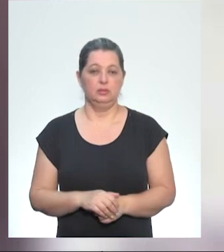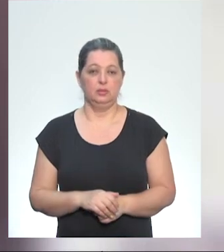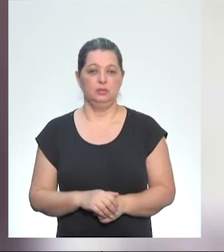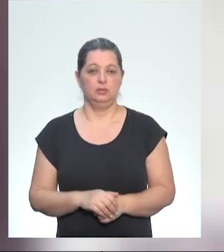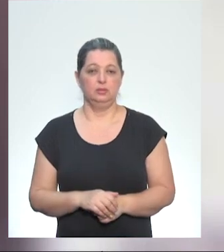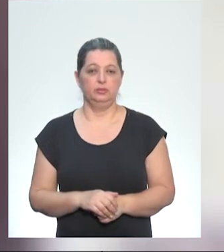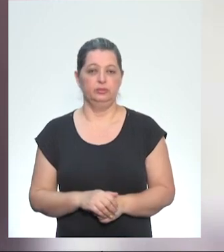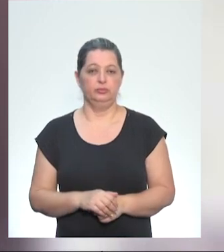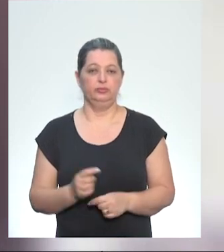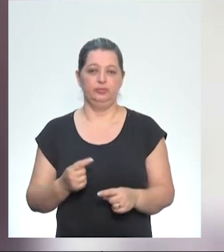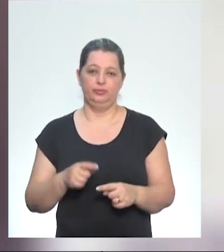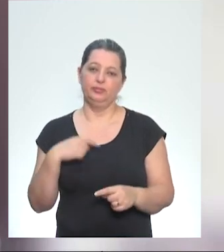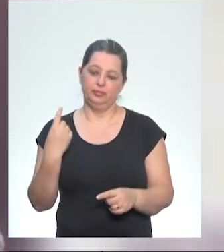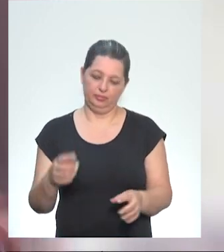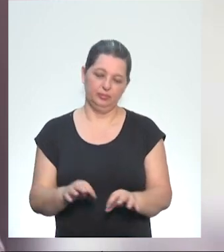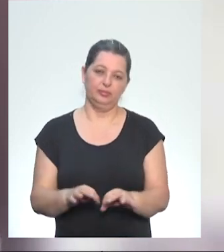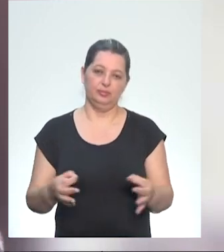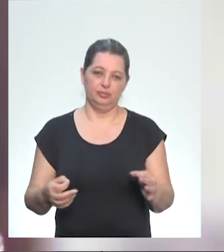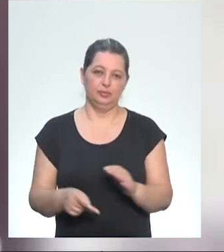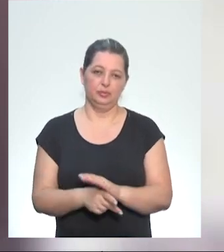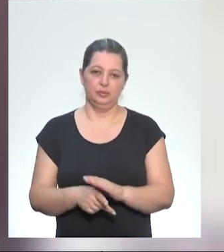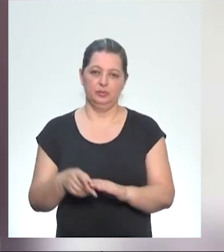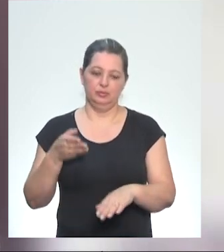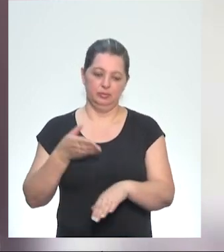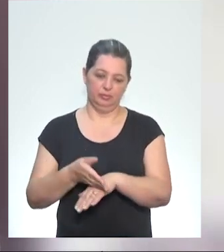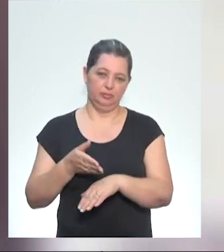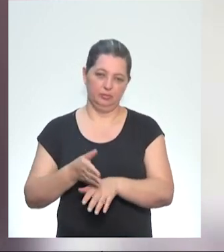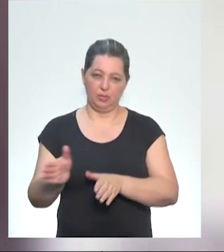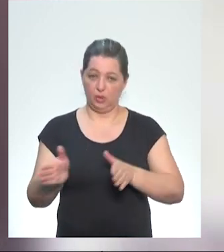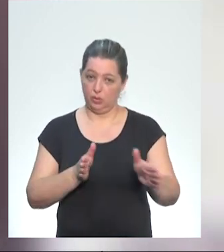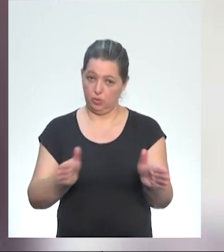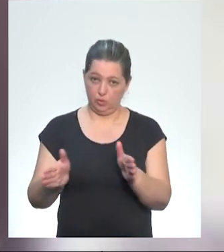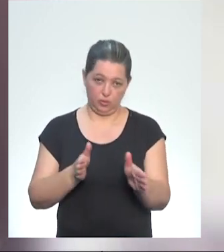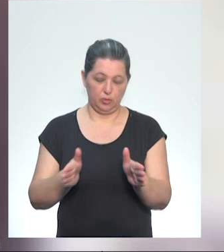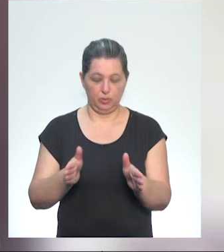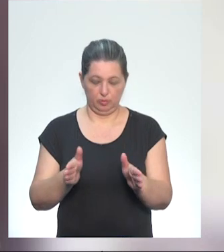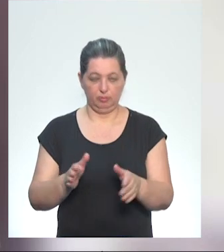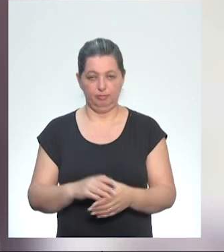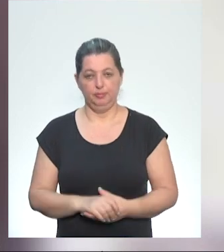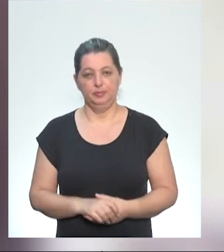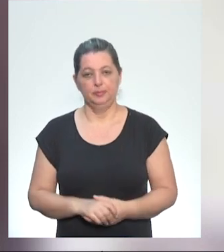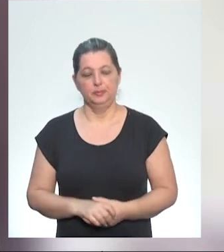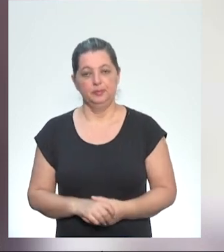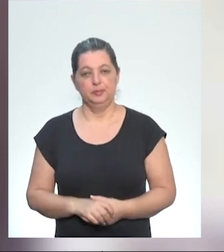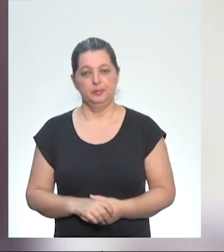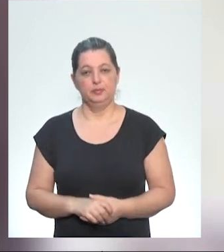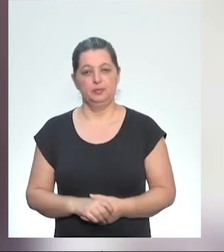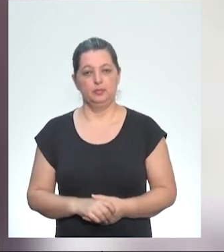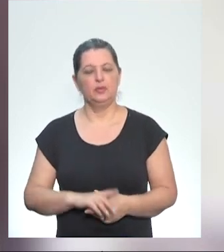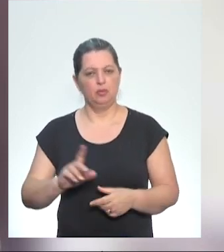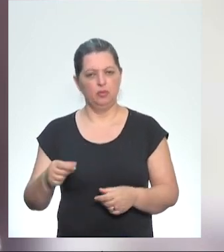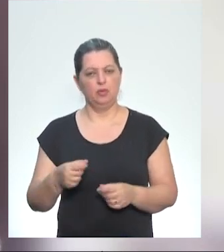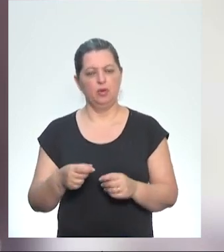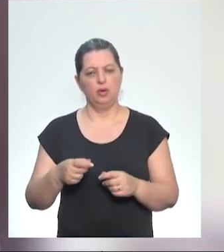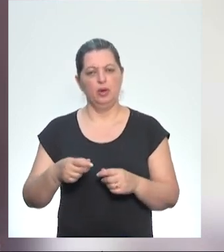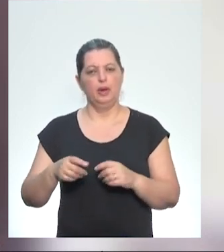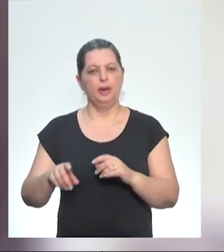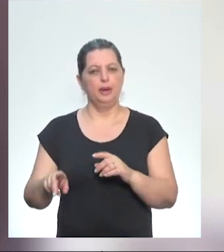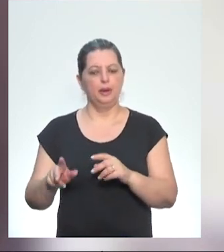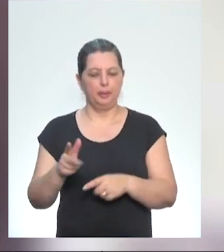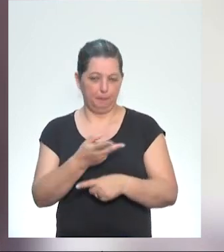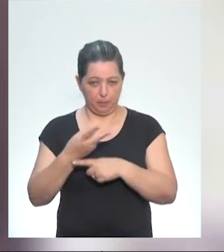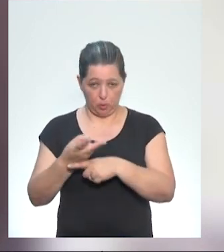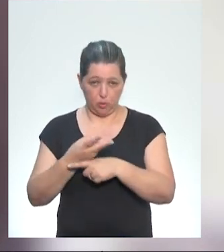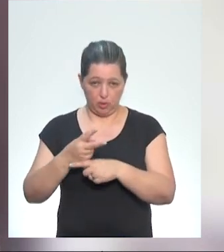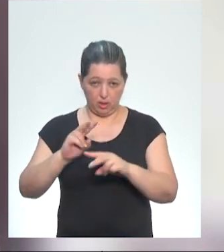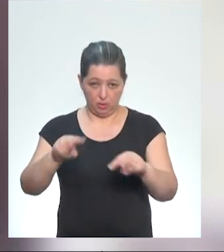quer simplificar e deixar o acesso acessível, literalmente. Mas eu vou procurar aqui o link do livro e vou colocar também